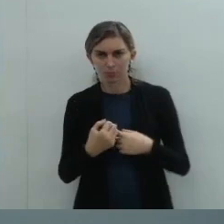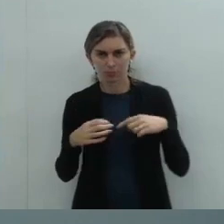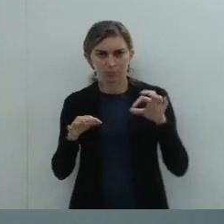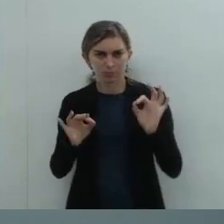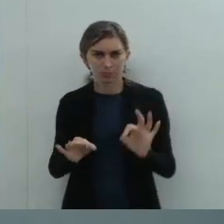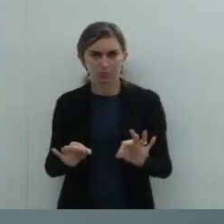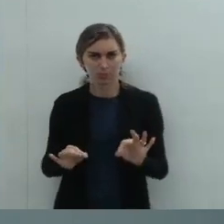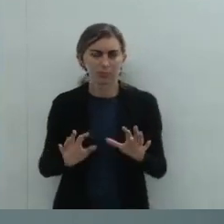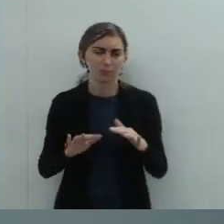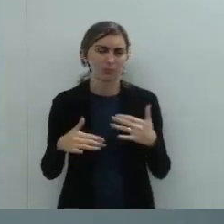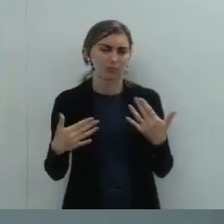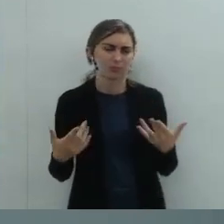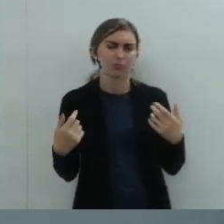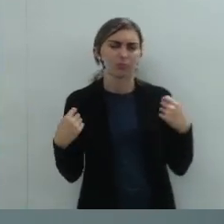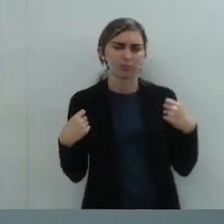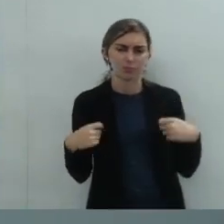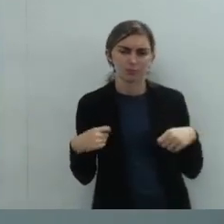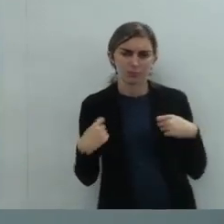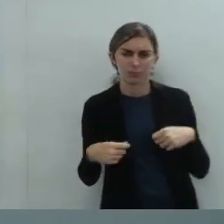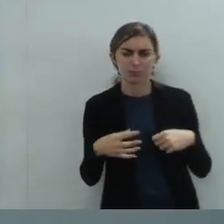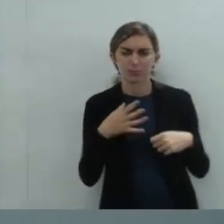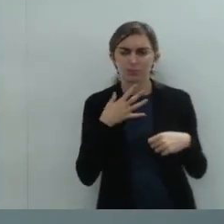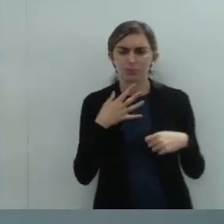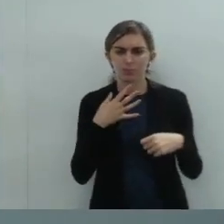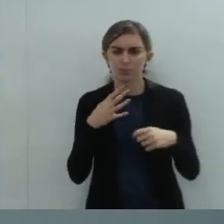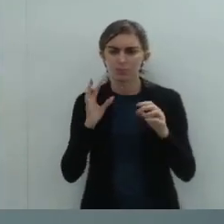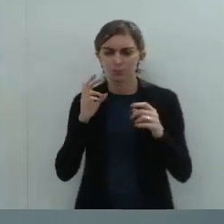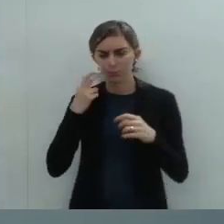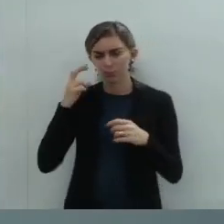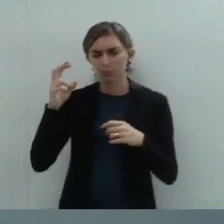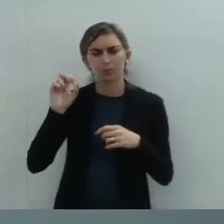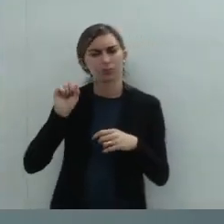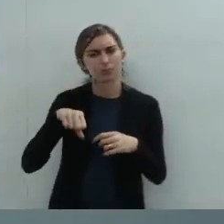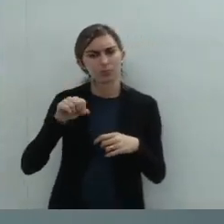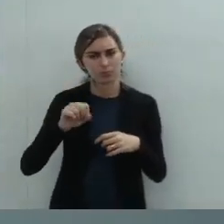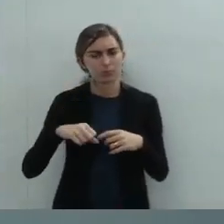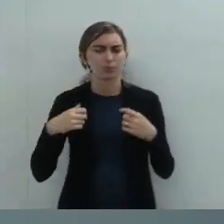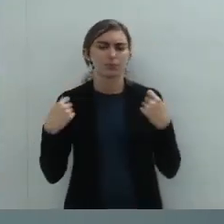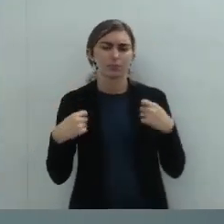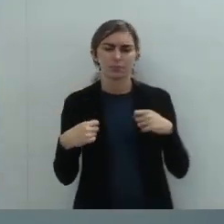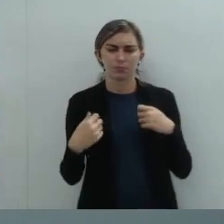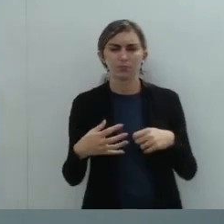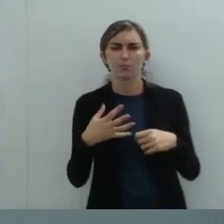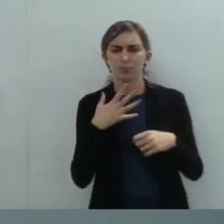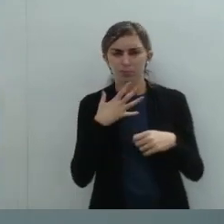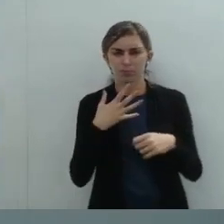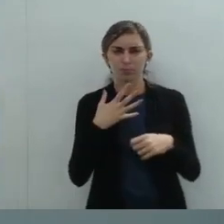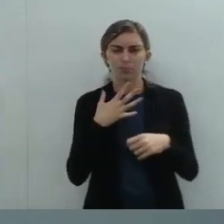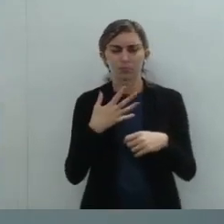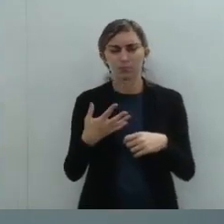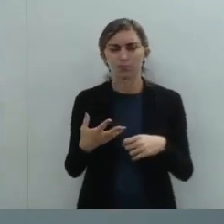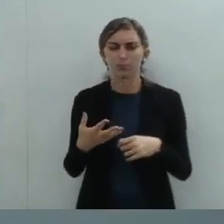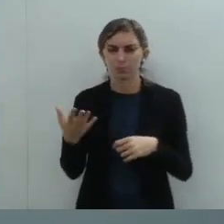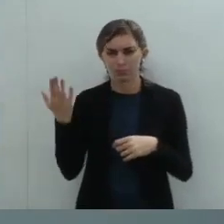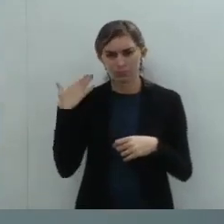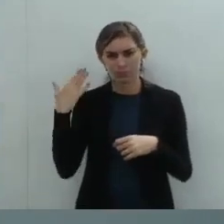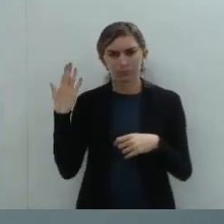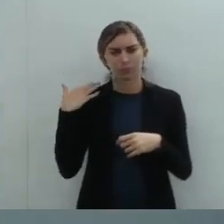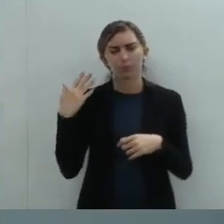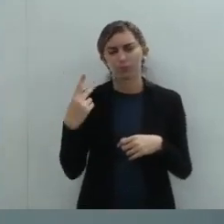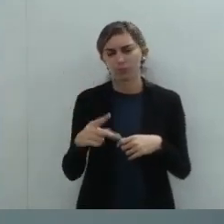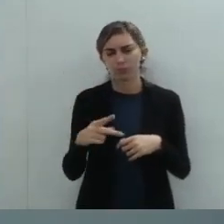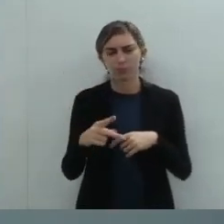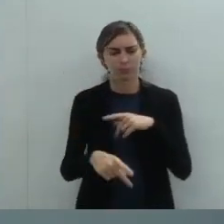certo? Então a gente precisa conhecer essa cultura, sim. Precisa conhecer o passado